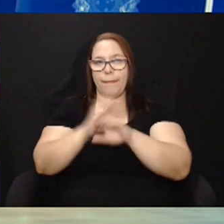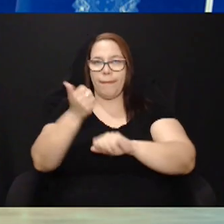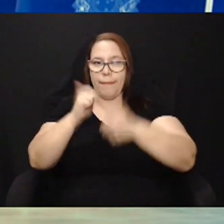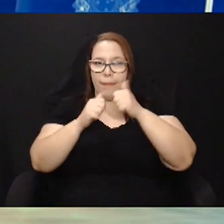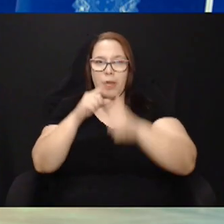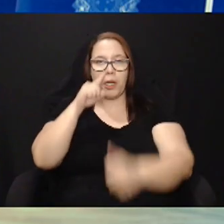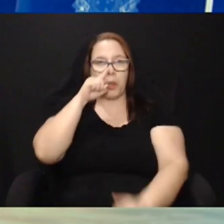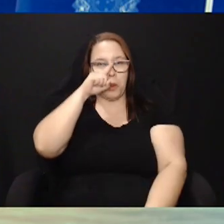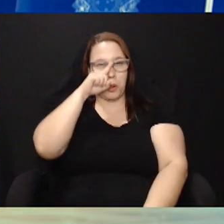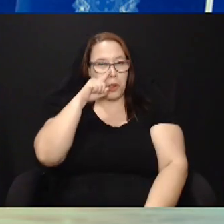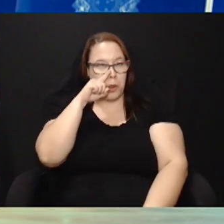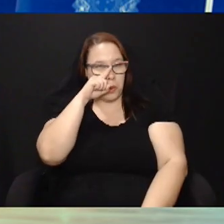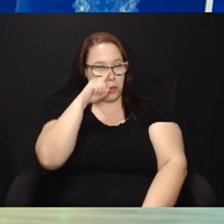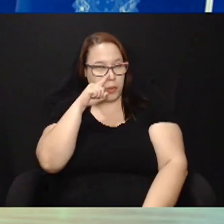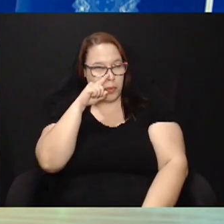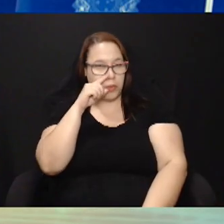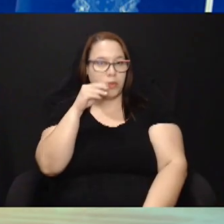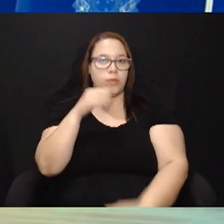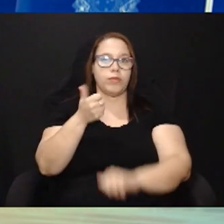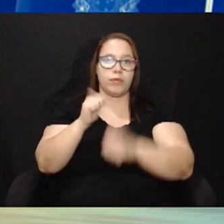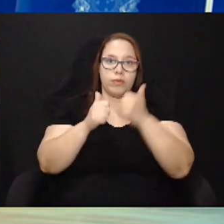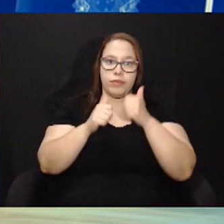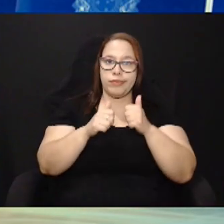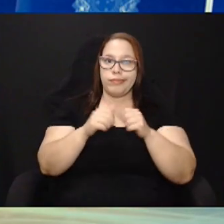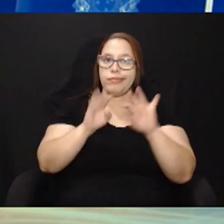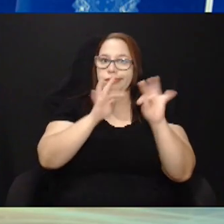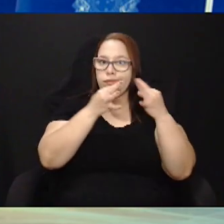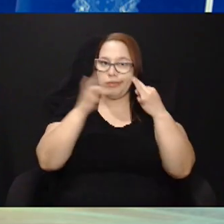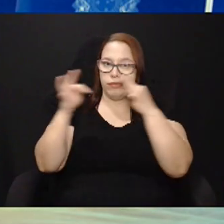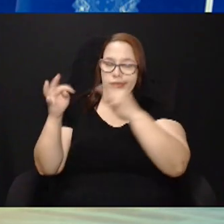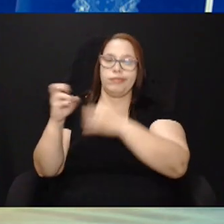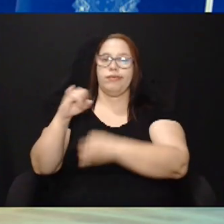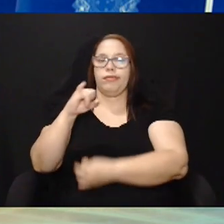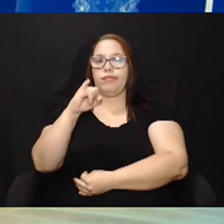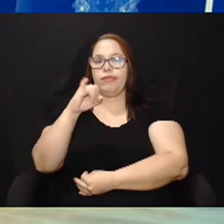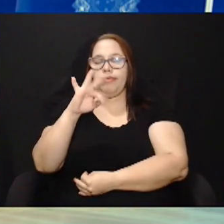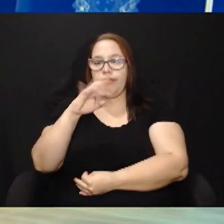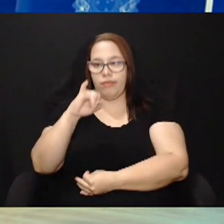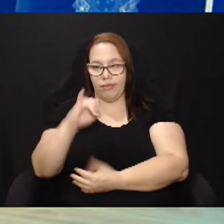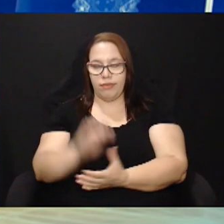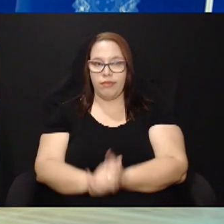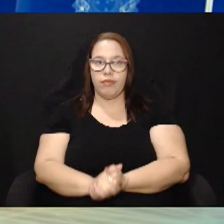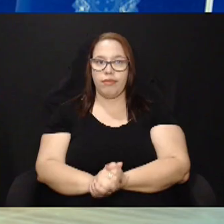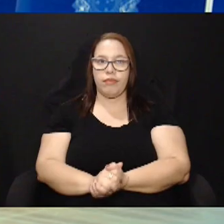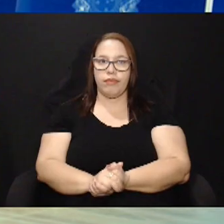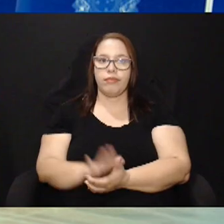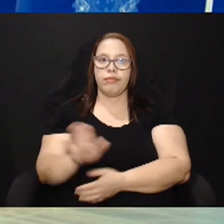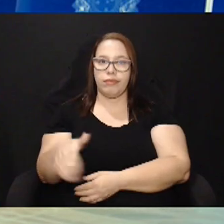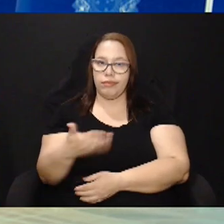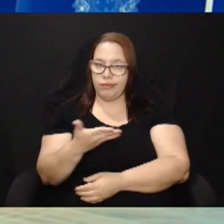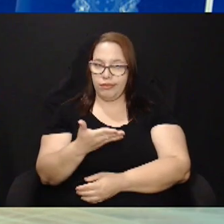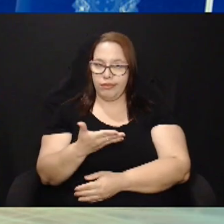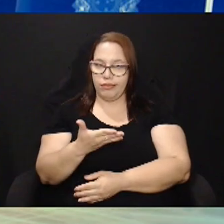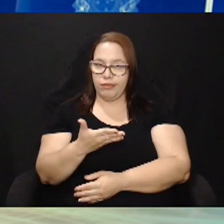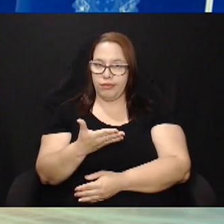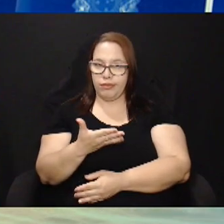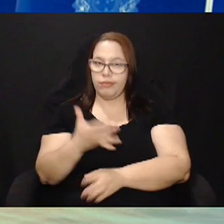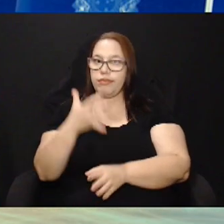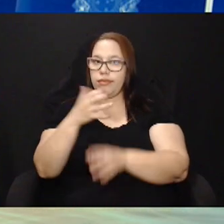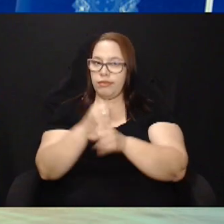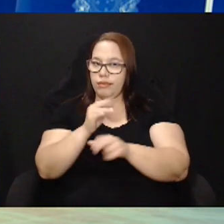riscos, analista de testes de tecnologia da informação, assistente de contadoria